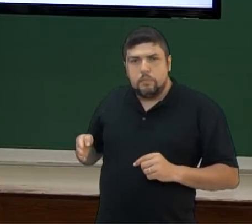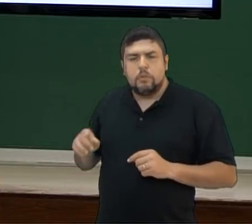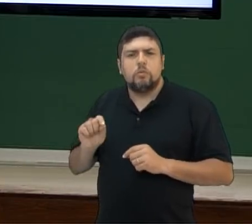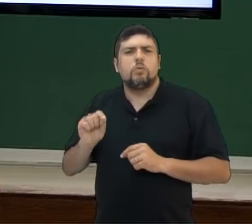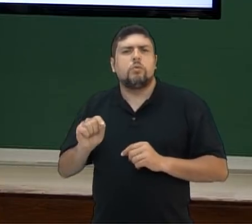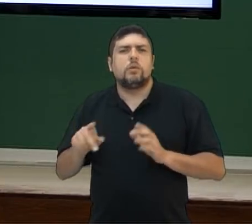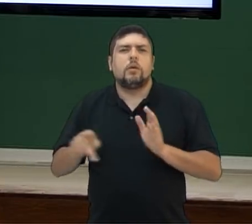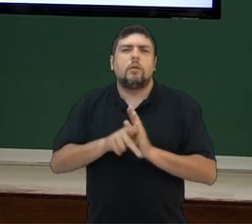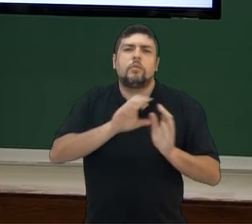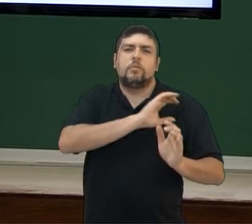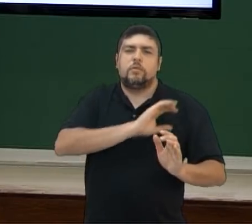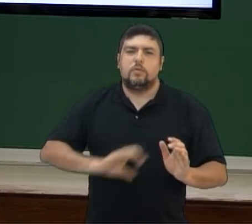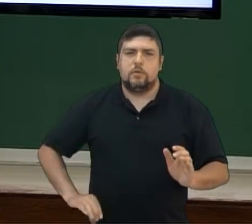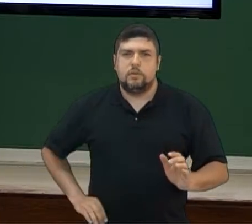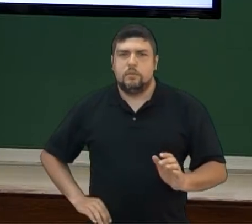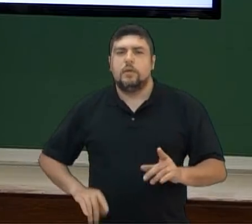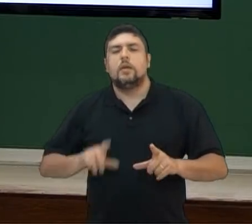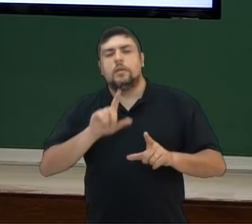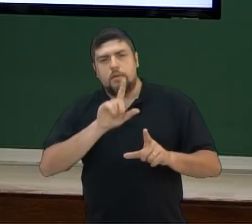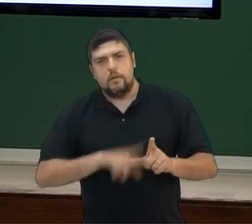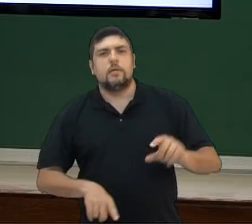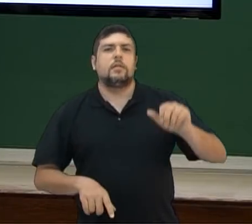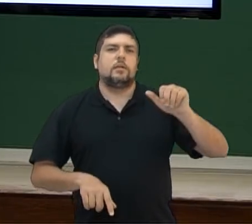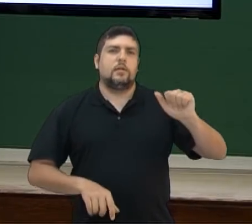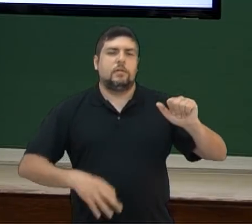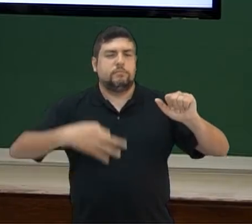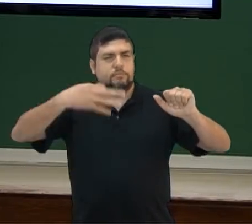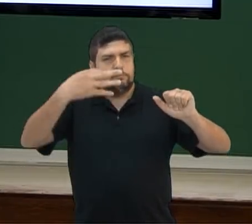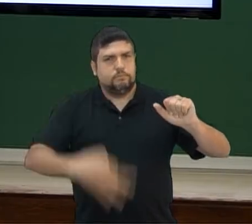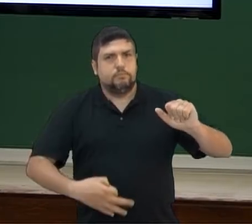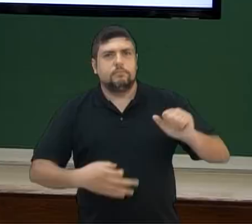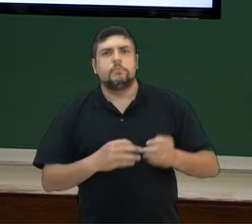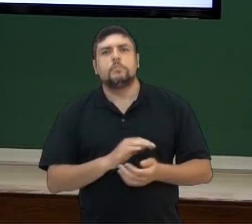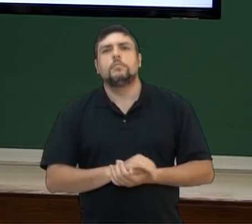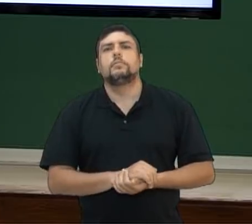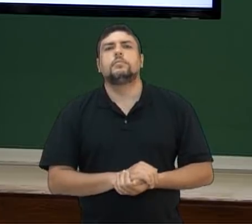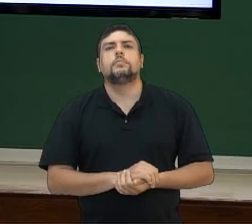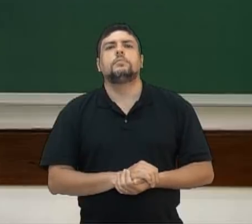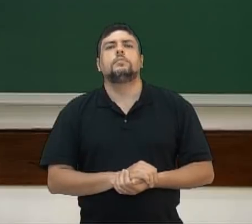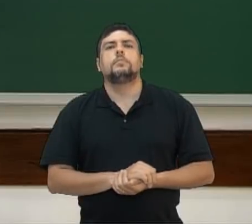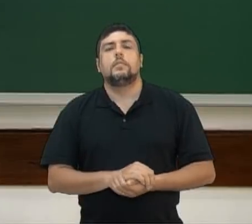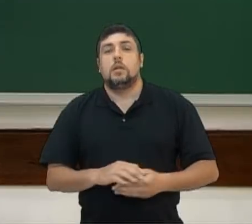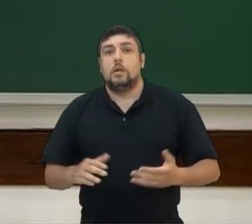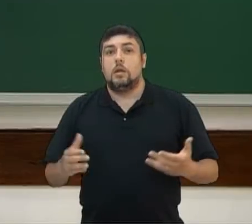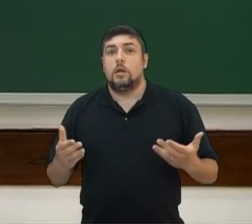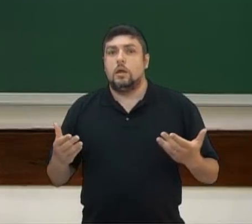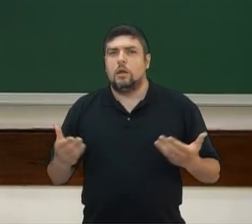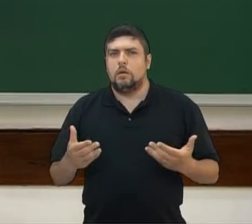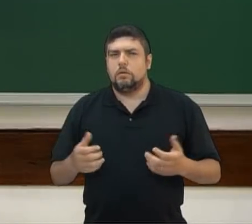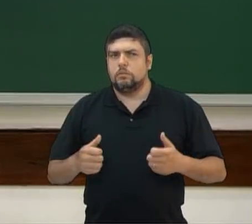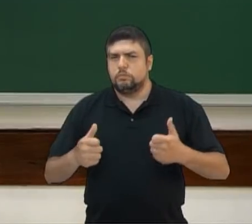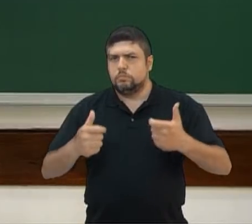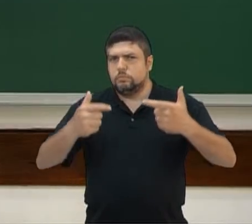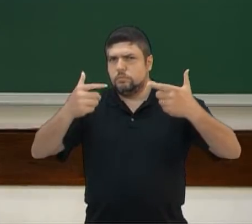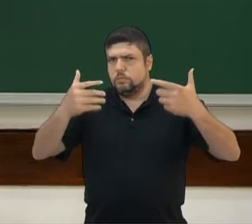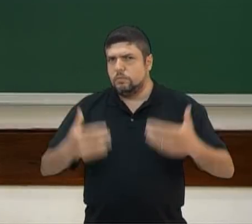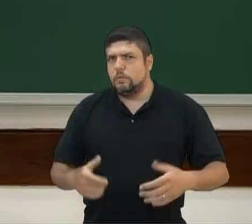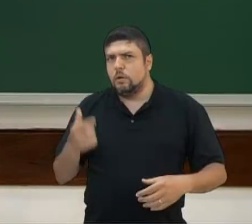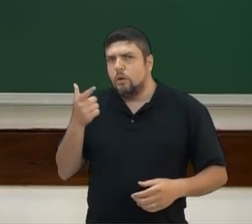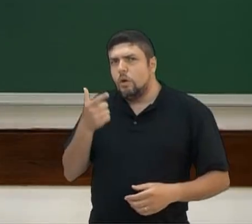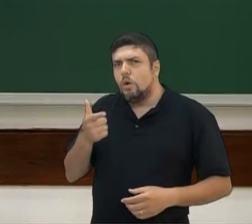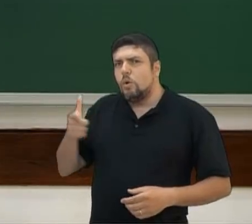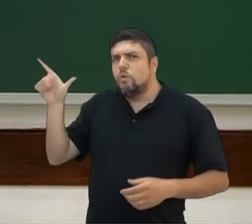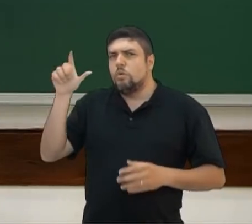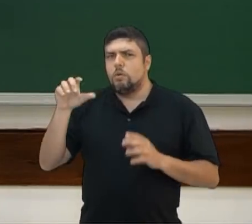a resposta correta, letra A, estrela de Davi. Bom, agora nós vamos falar de uma outra